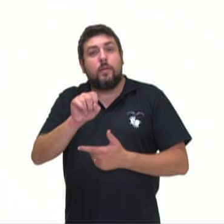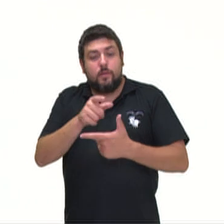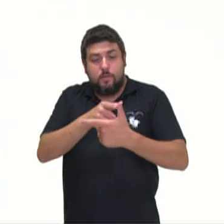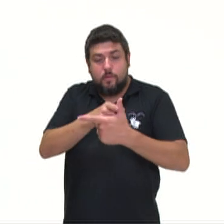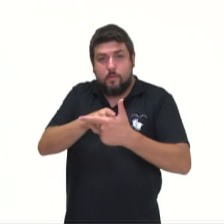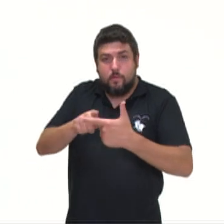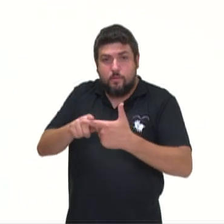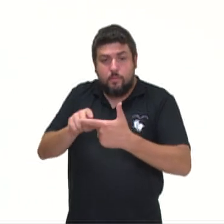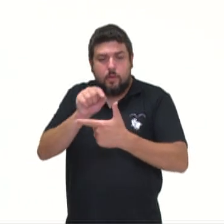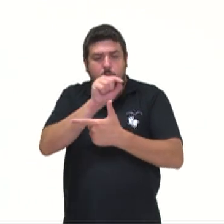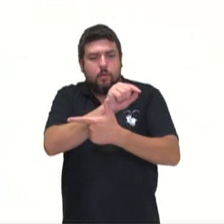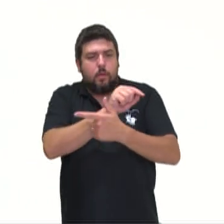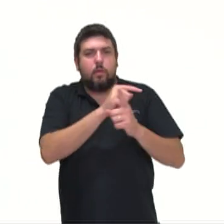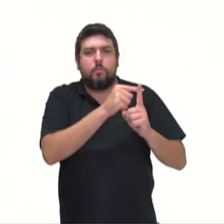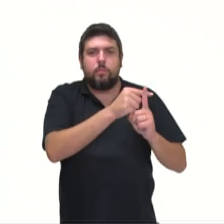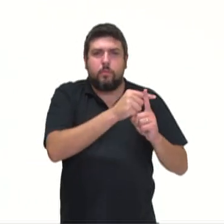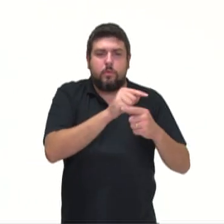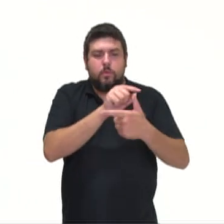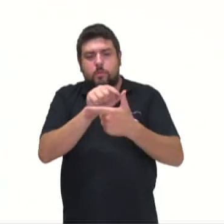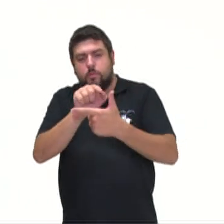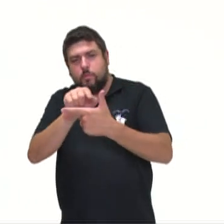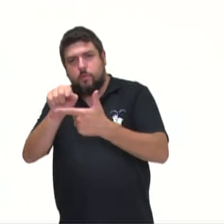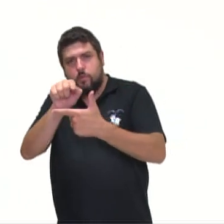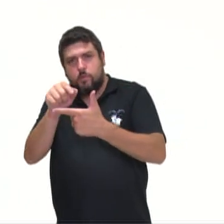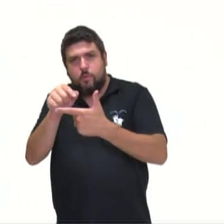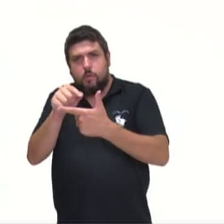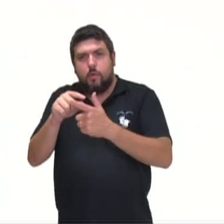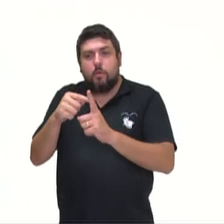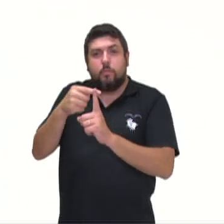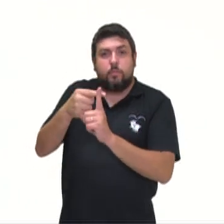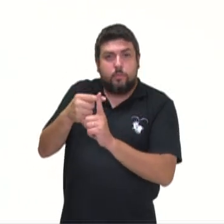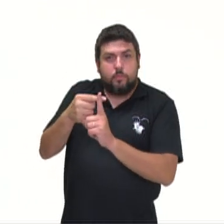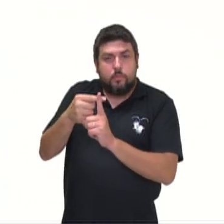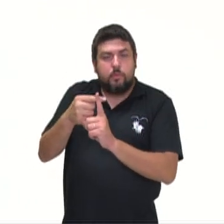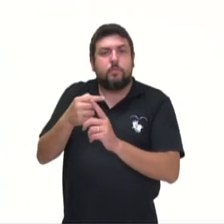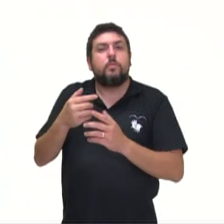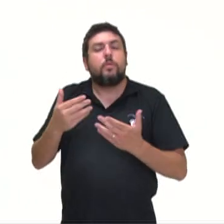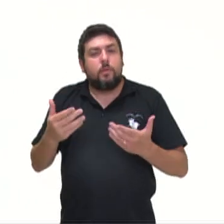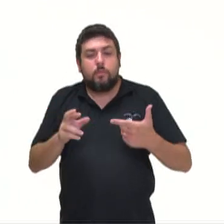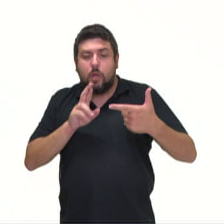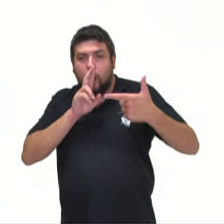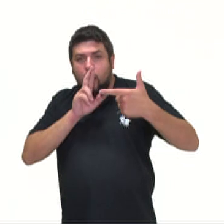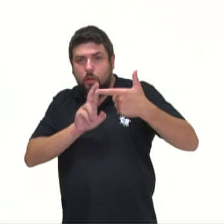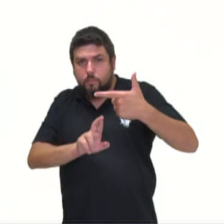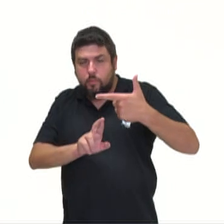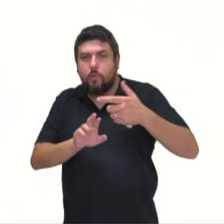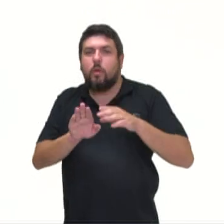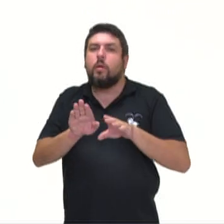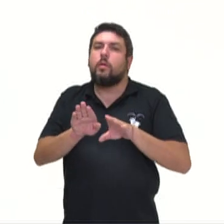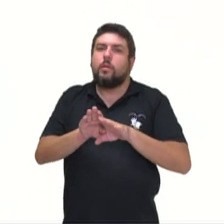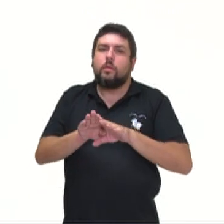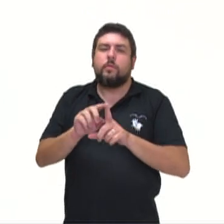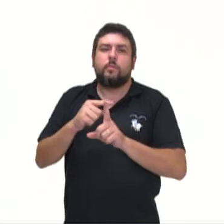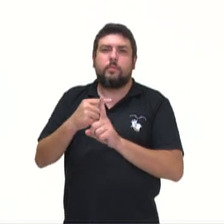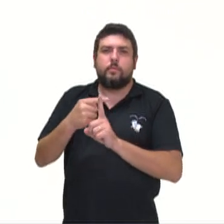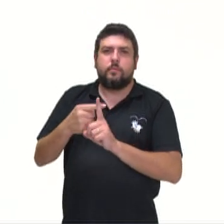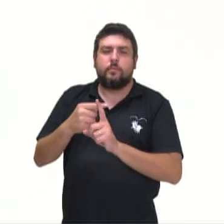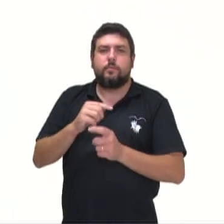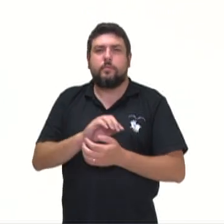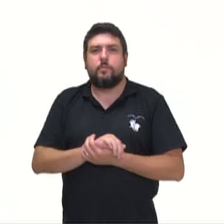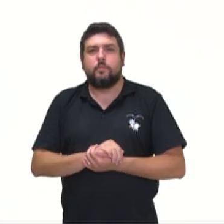positivo. Isso mesmo, se dividirmos dois números positivos e dois números negativos,